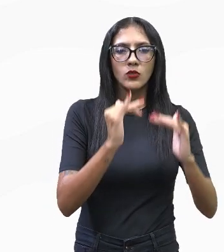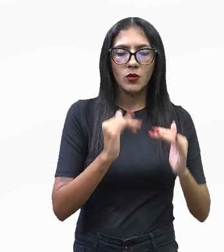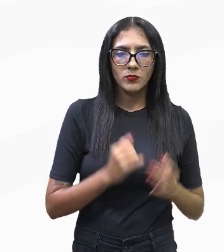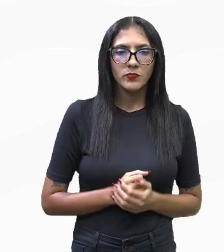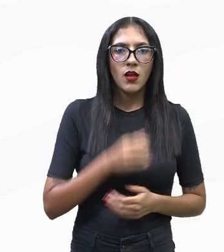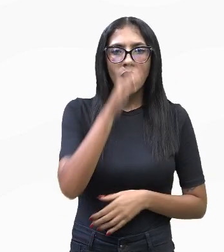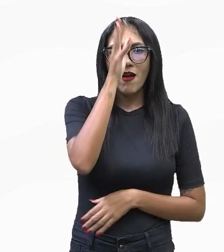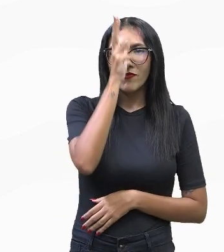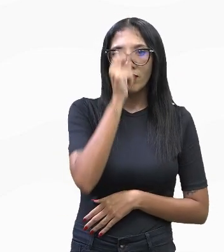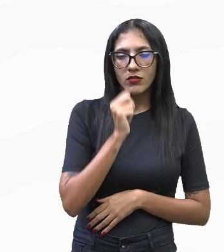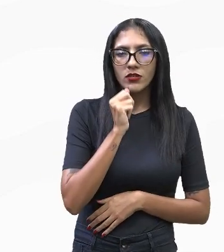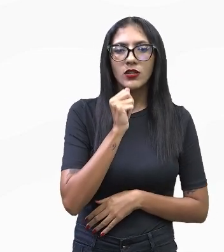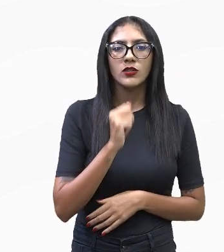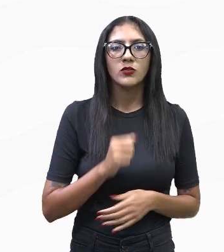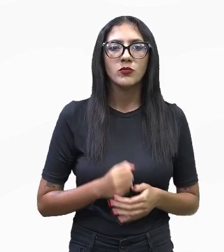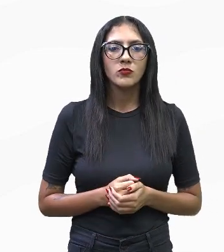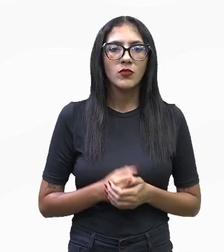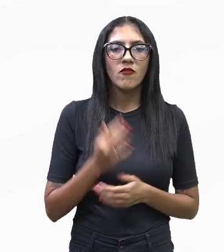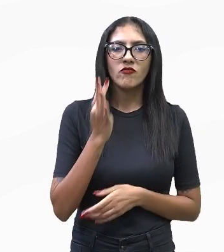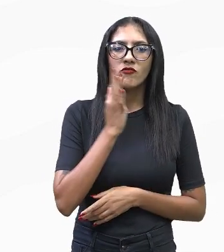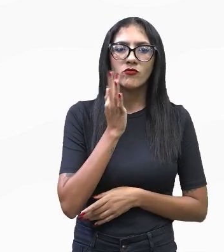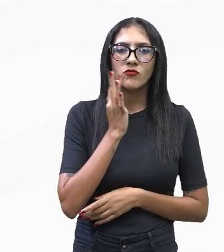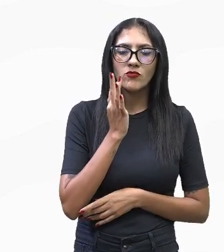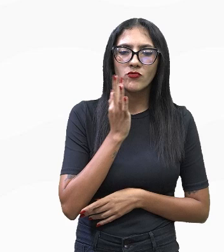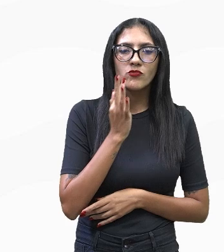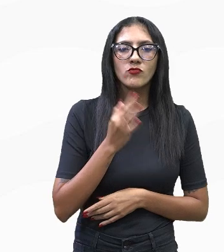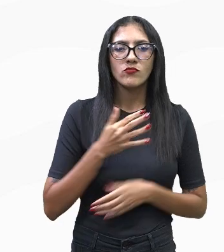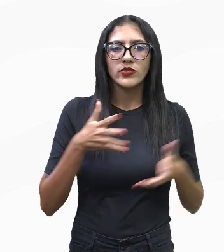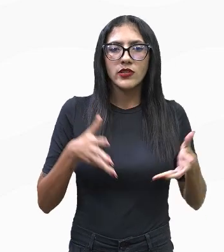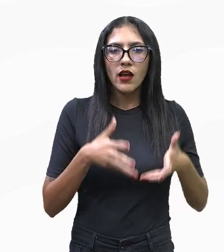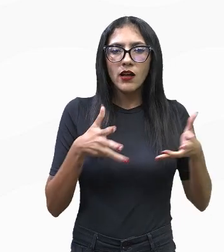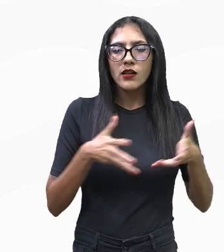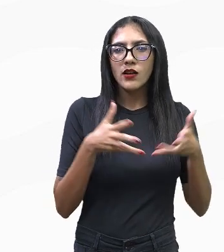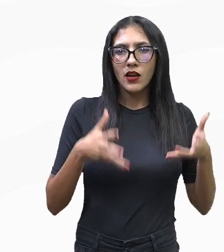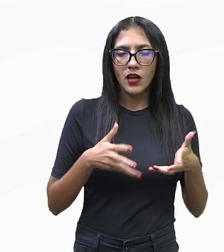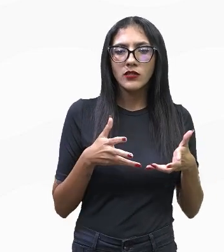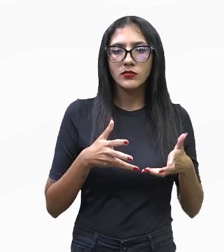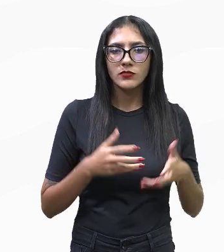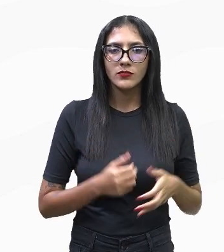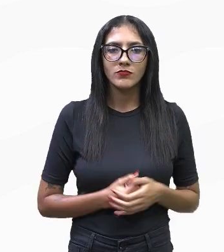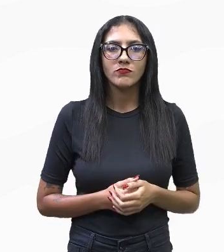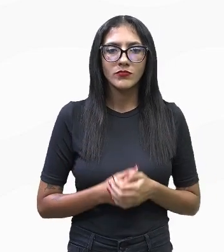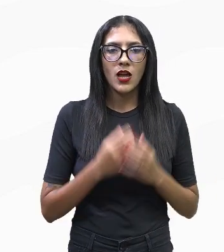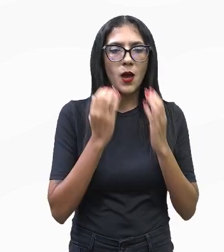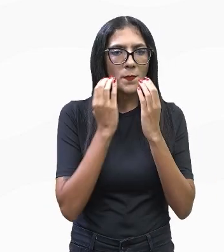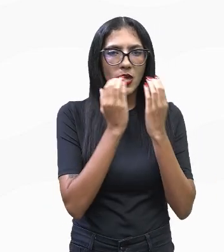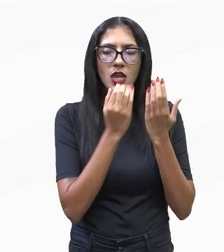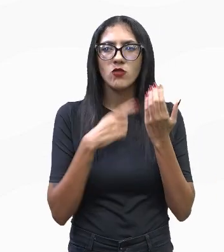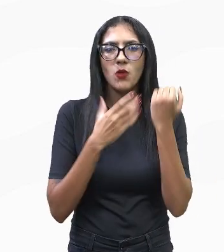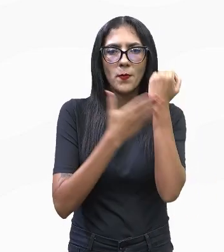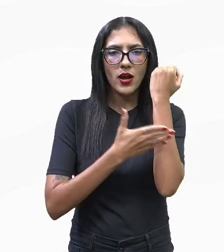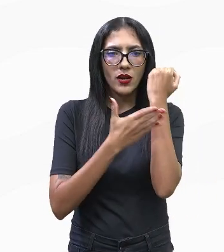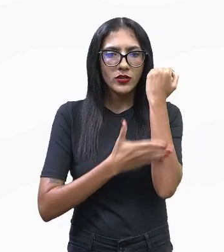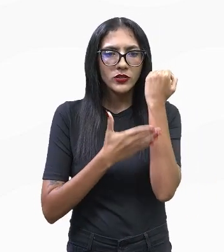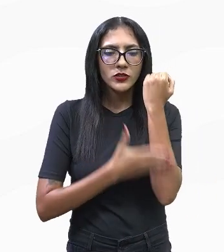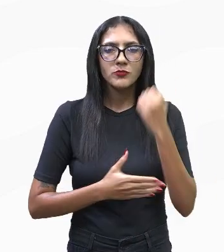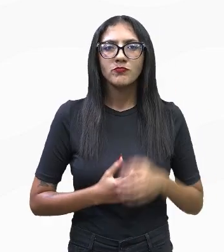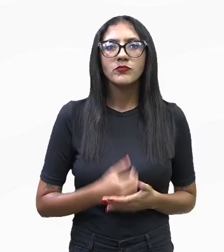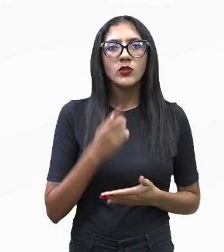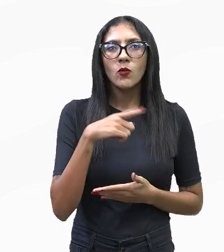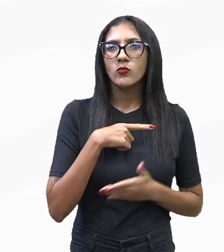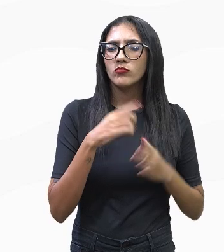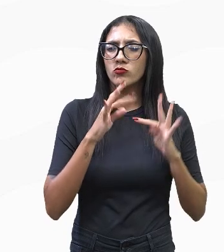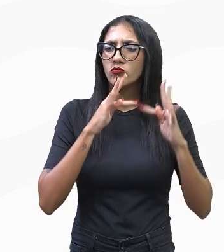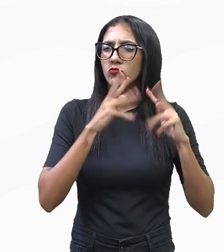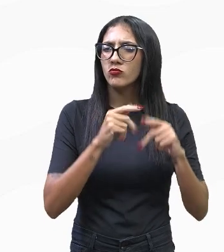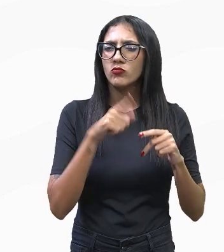o frango, as frutas, os legumes. Então ali na nossa fileira tem frango, milho, abacaxi. Então são os alimentos naturais